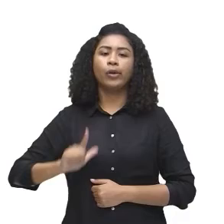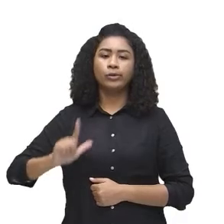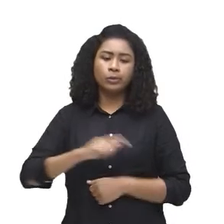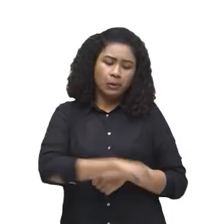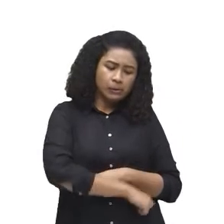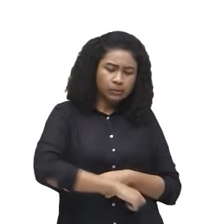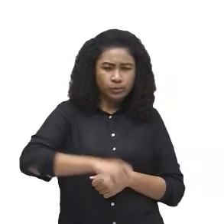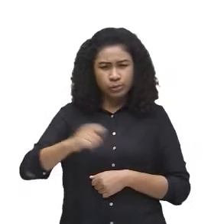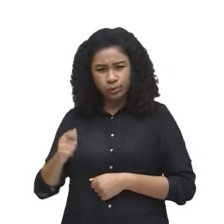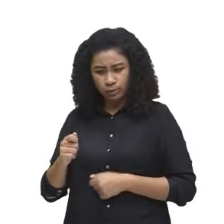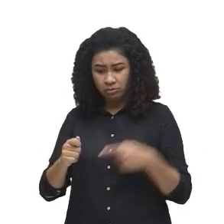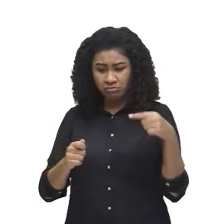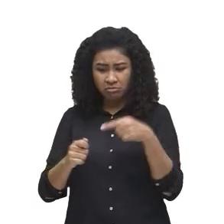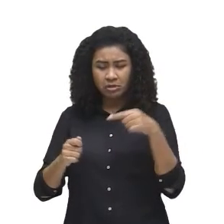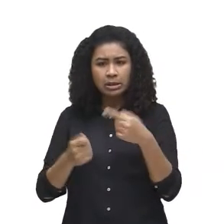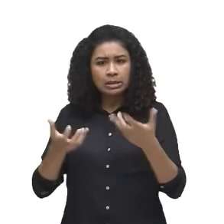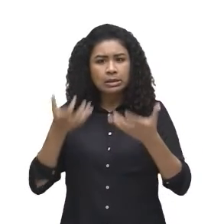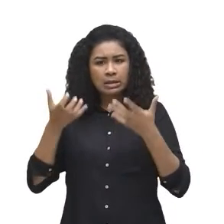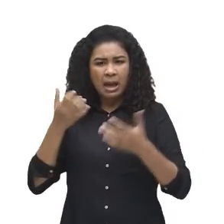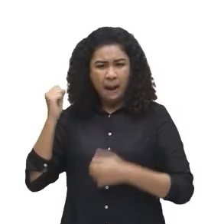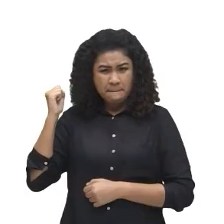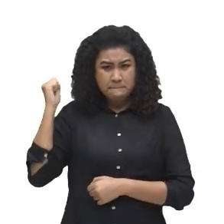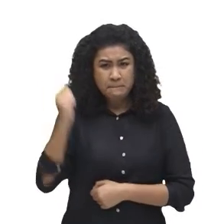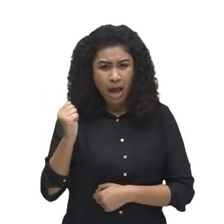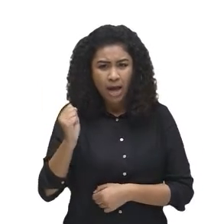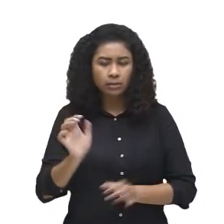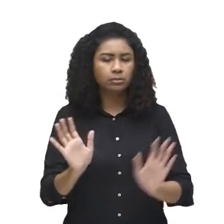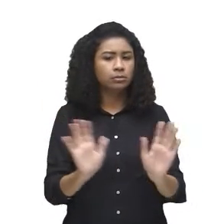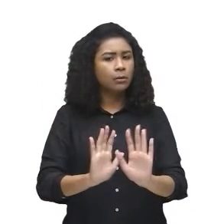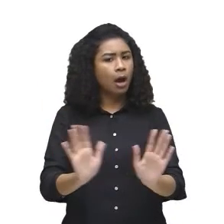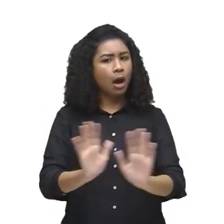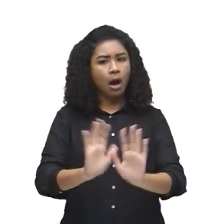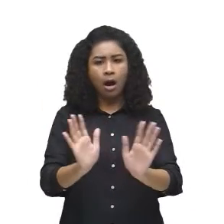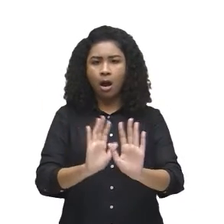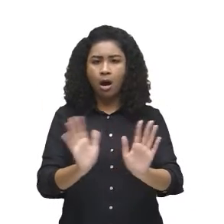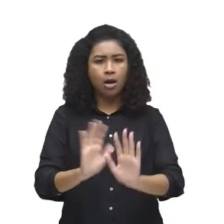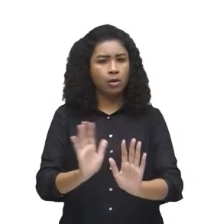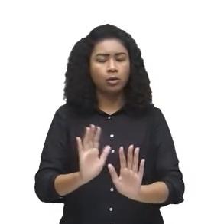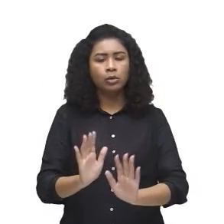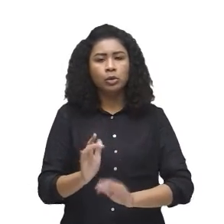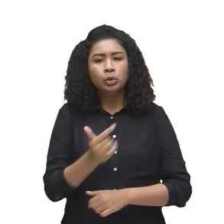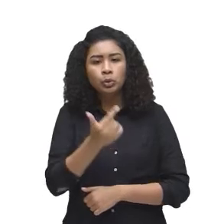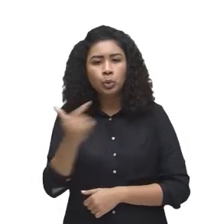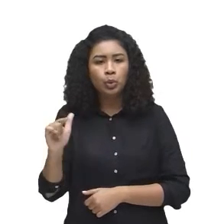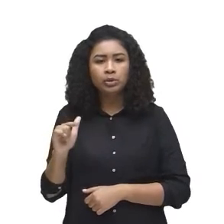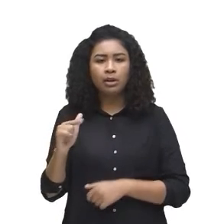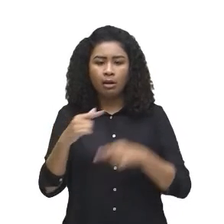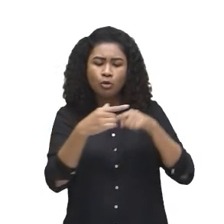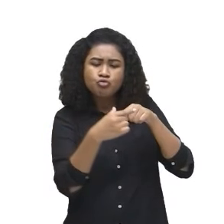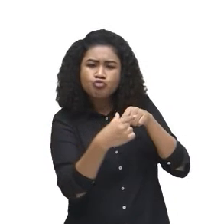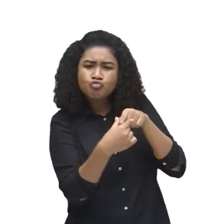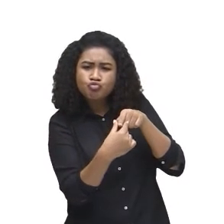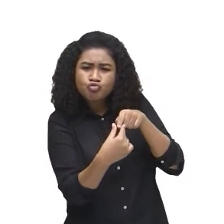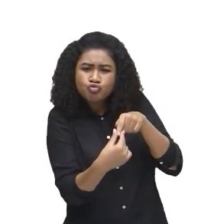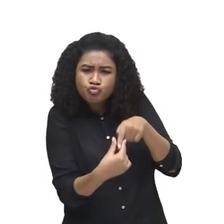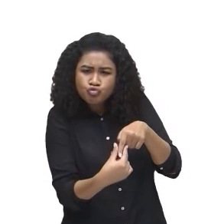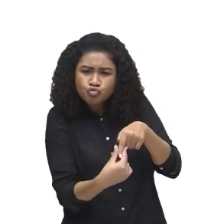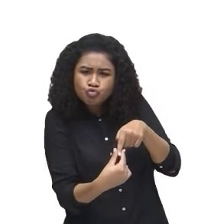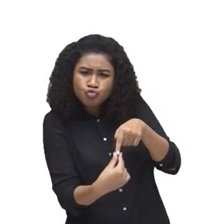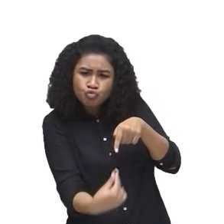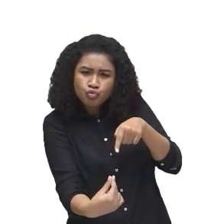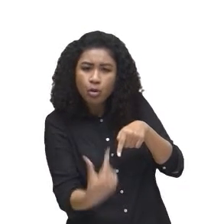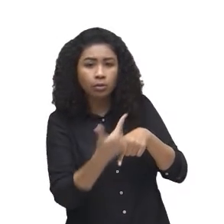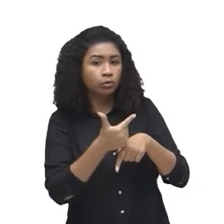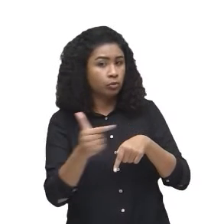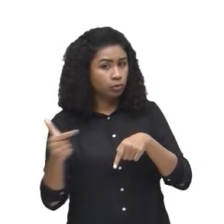capazes mais de ferir, como antigamente, né? Elas não possuem pontas, na verdade ela tem o sensor lá